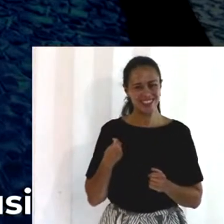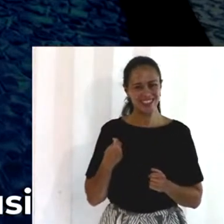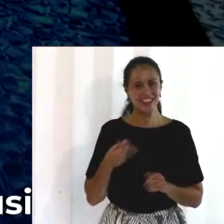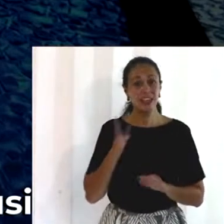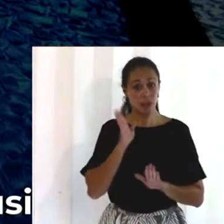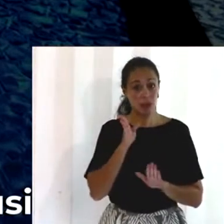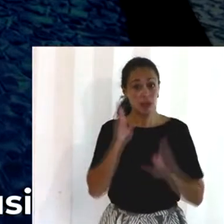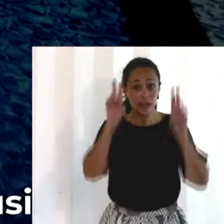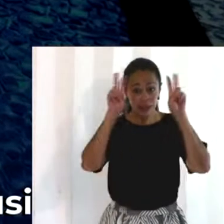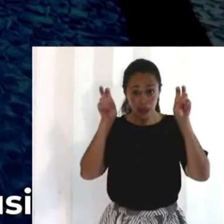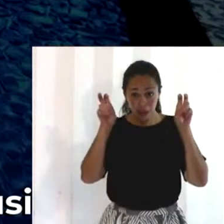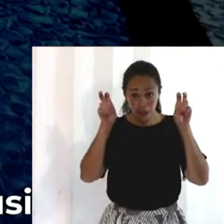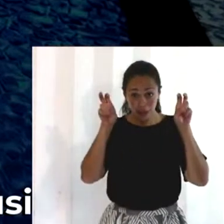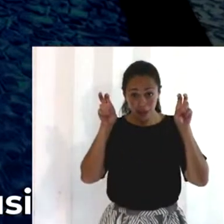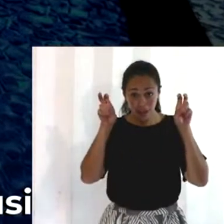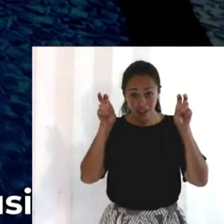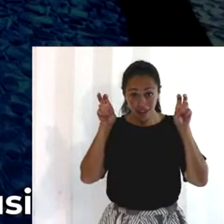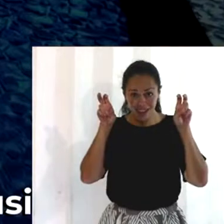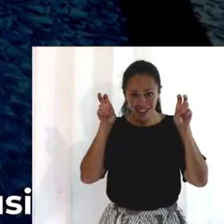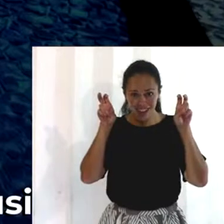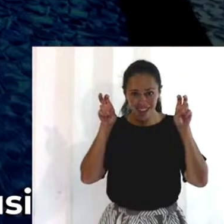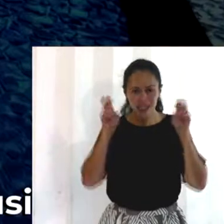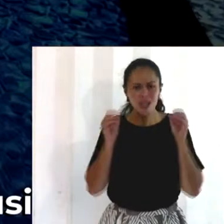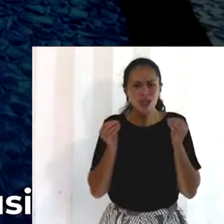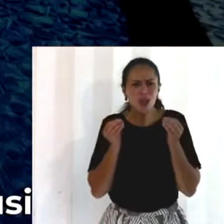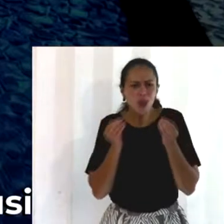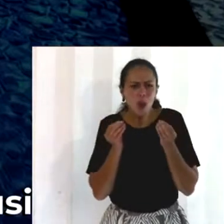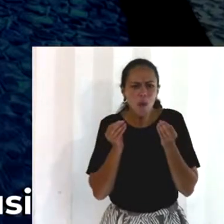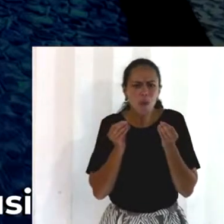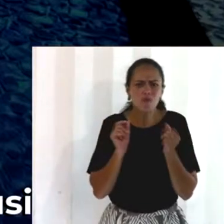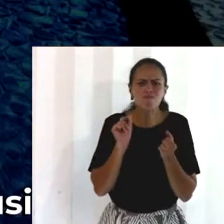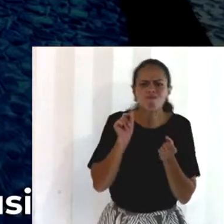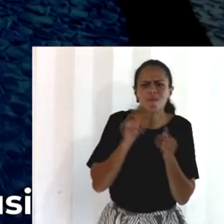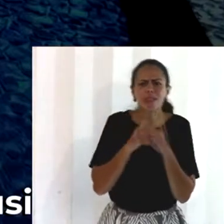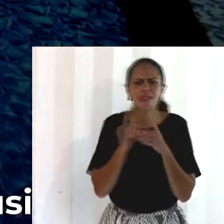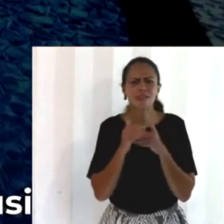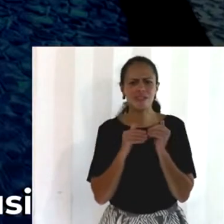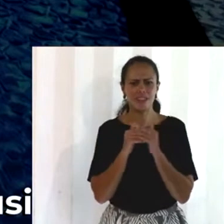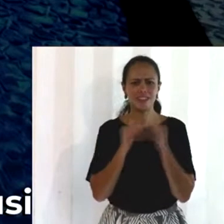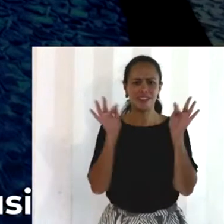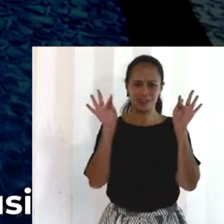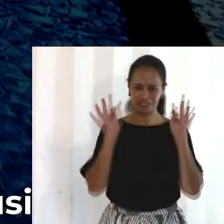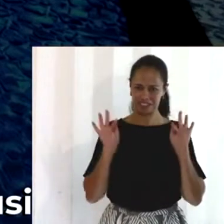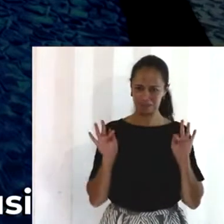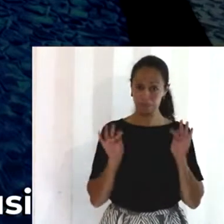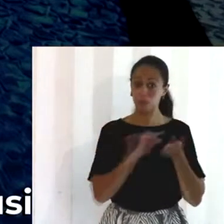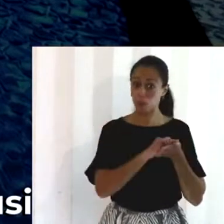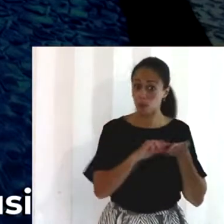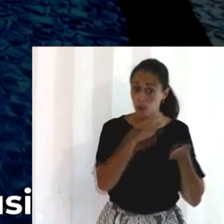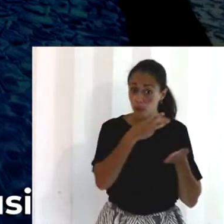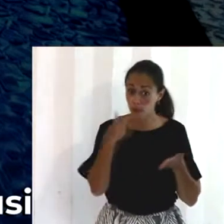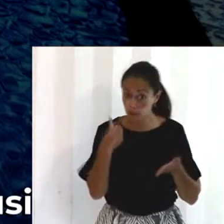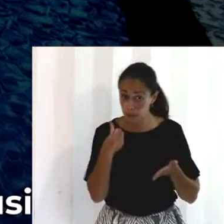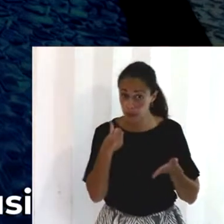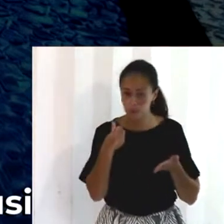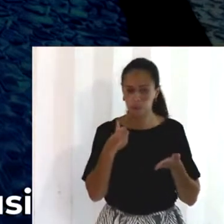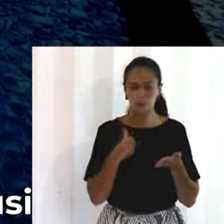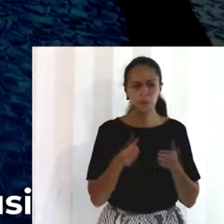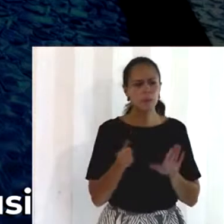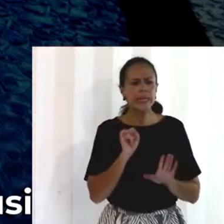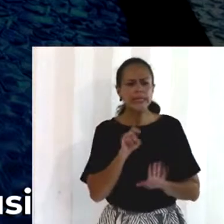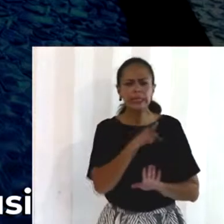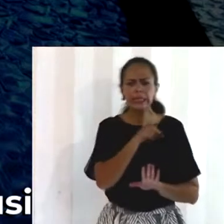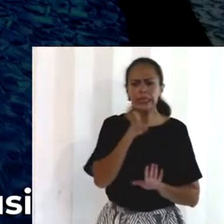bem-aventurado. Veja que é no que realizar, no que fizer. Versículo 26, se alguém supõe